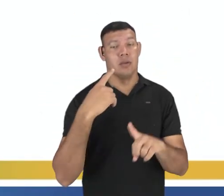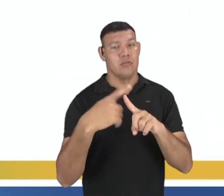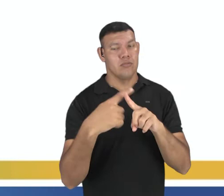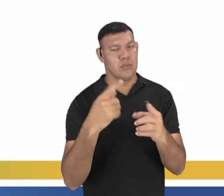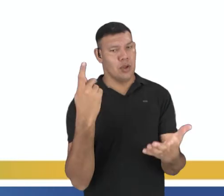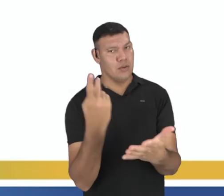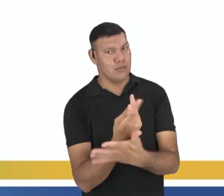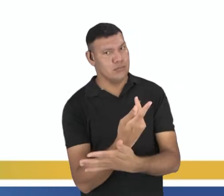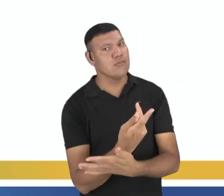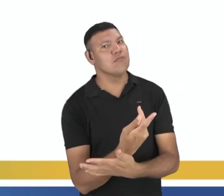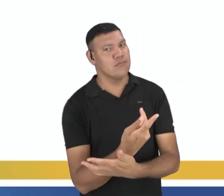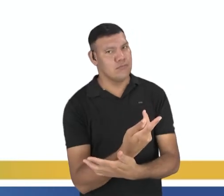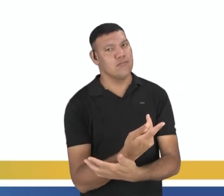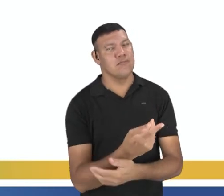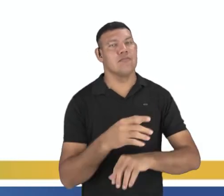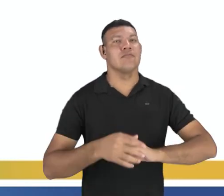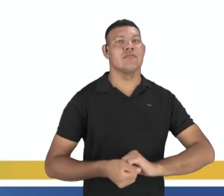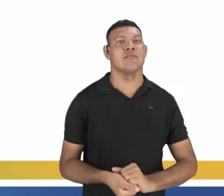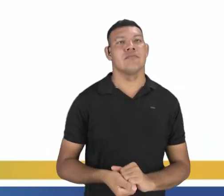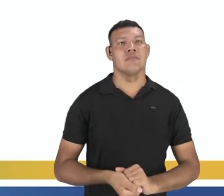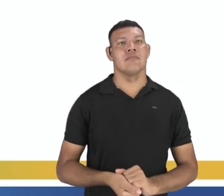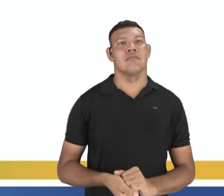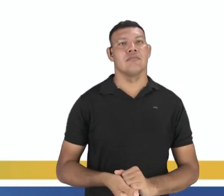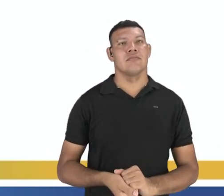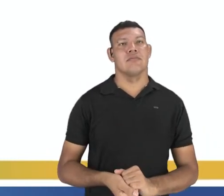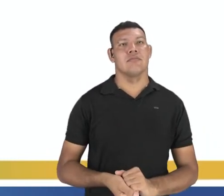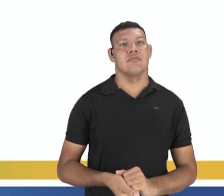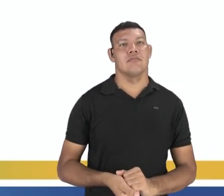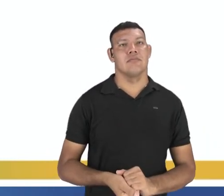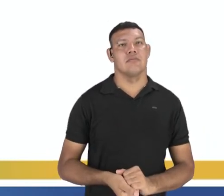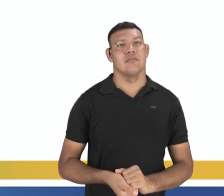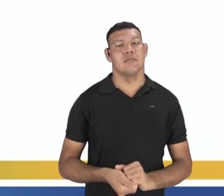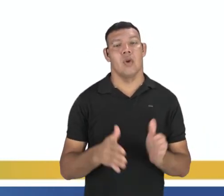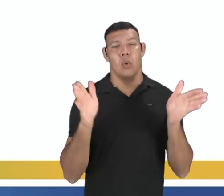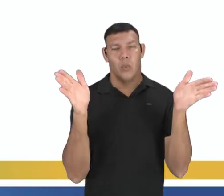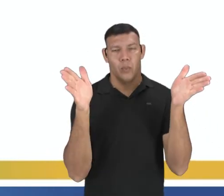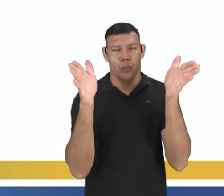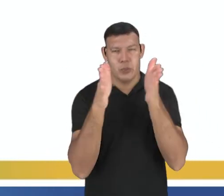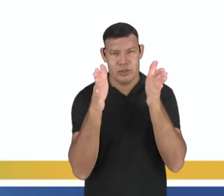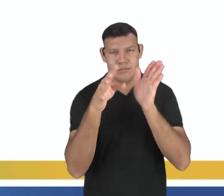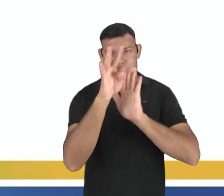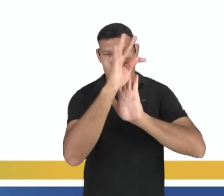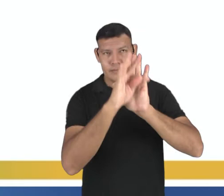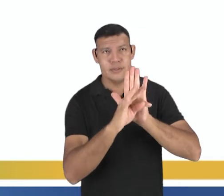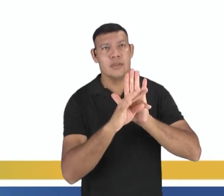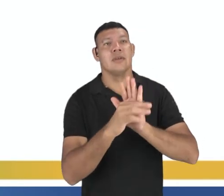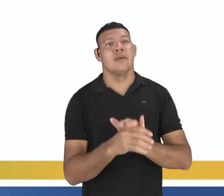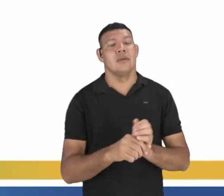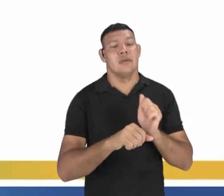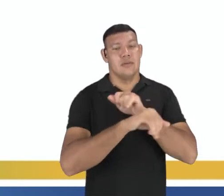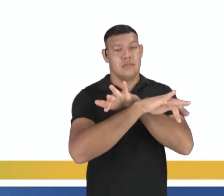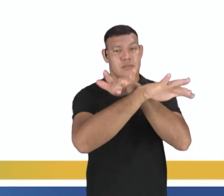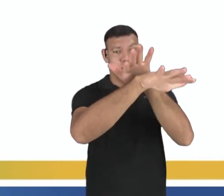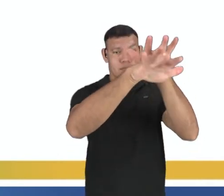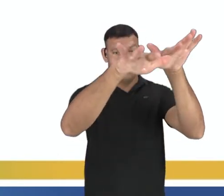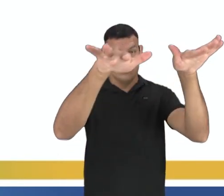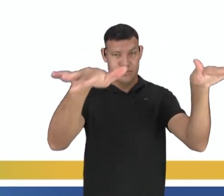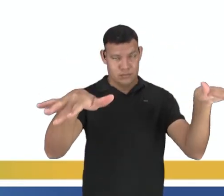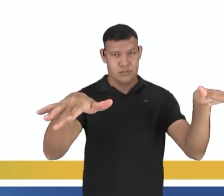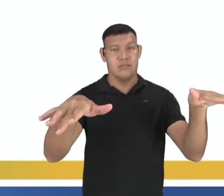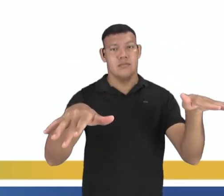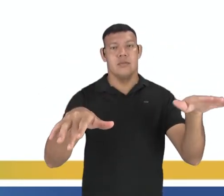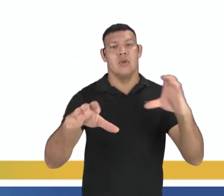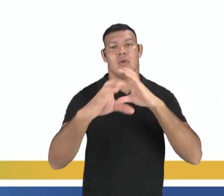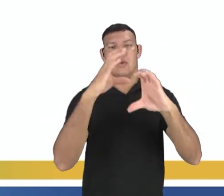situações e vai narrar fatos. São textos relativamente curtos. veiculados nos meios de